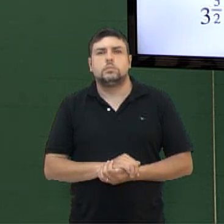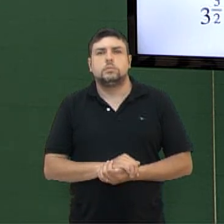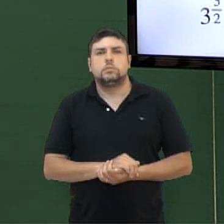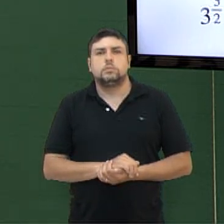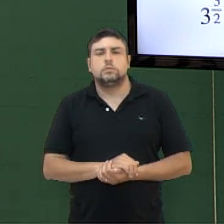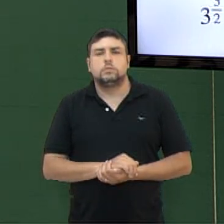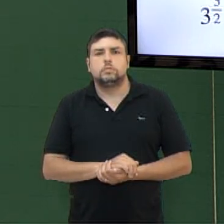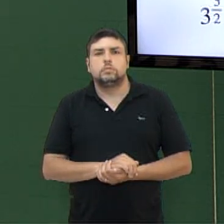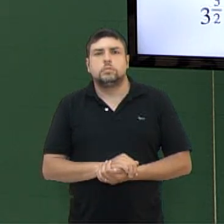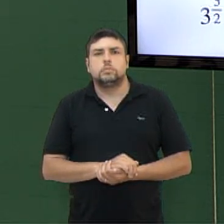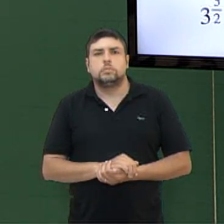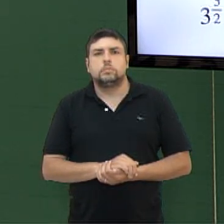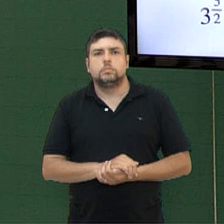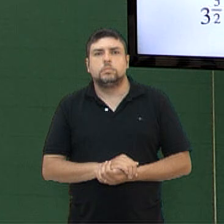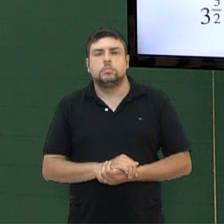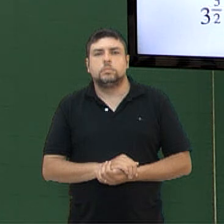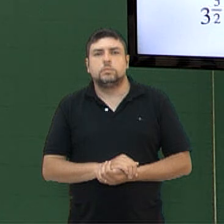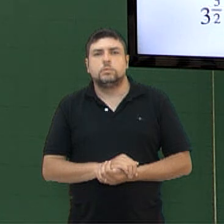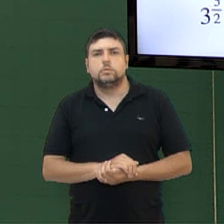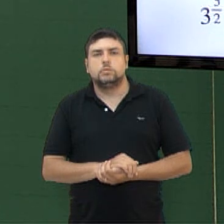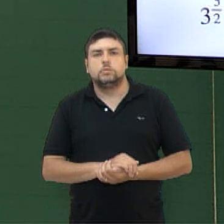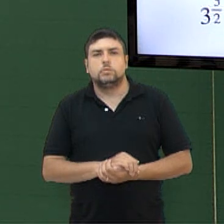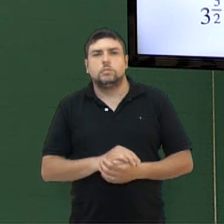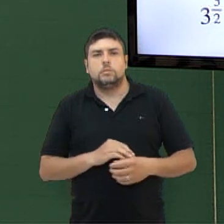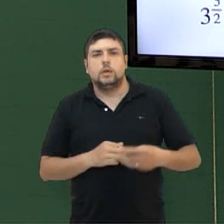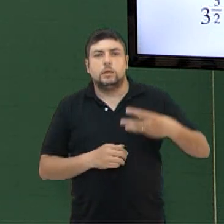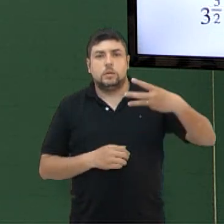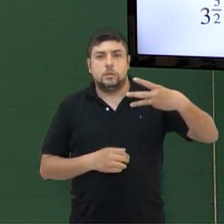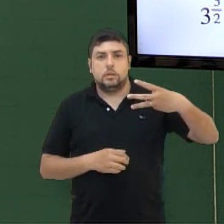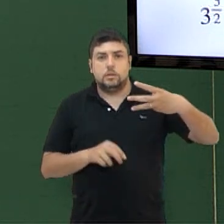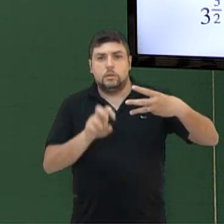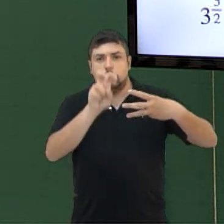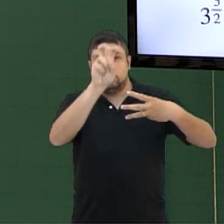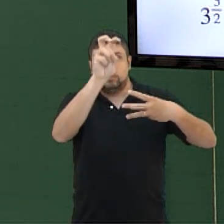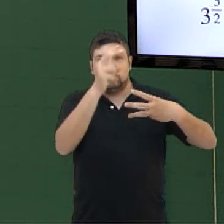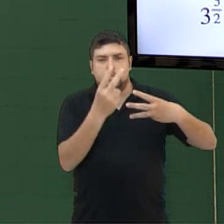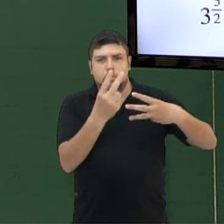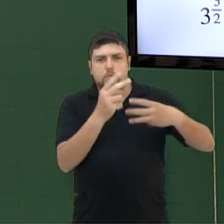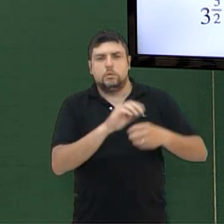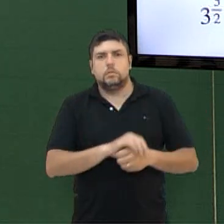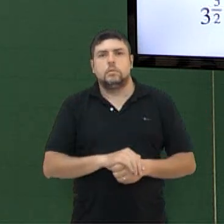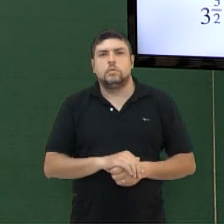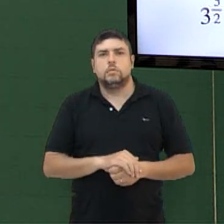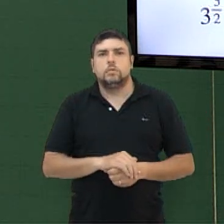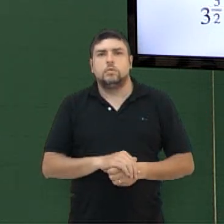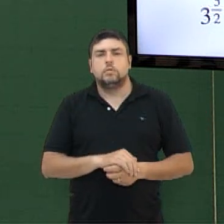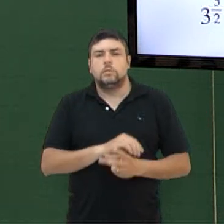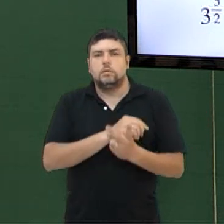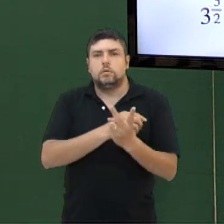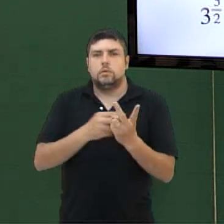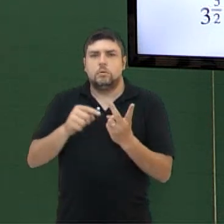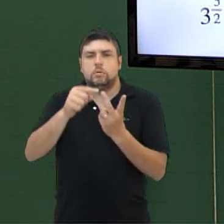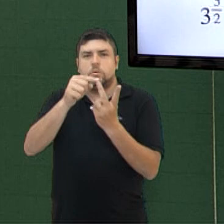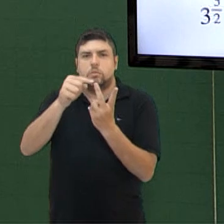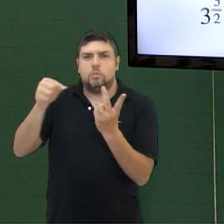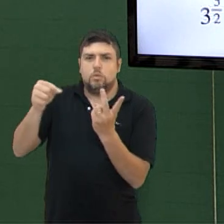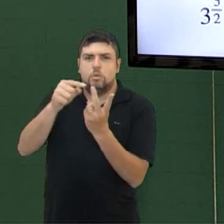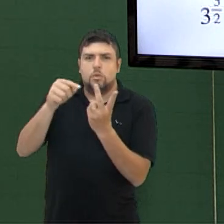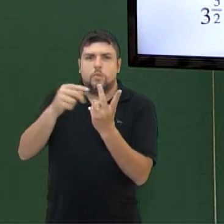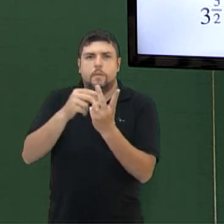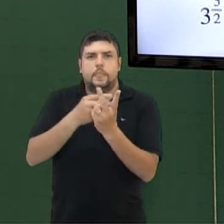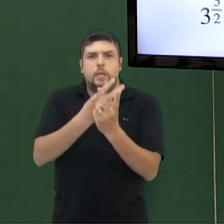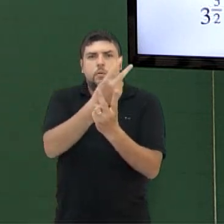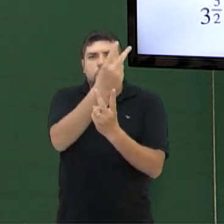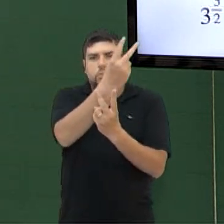3 elevado a 5 meios. Quem vira índice aqui? O 5 ou o 2? Quem disse o 2 acertou. O índice é o número que